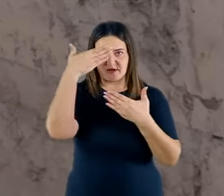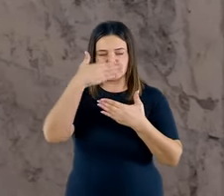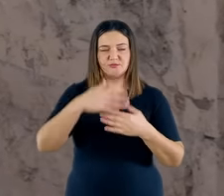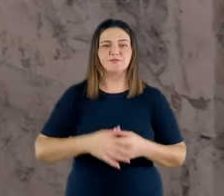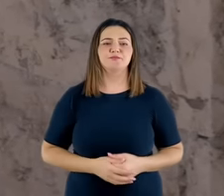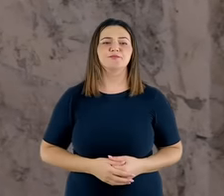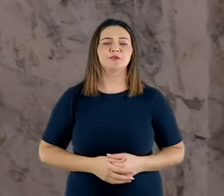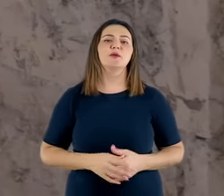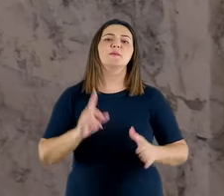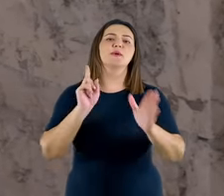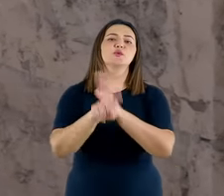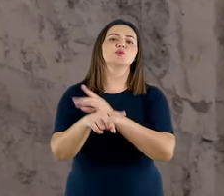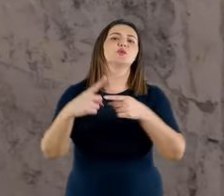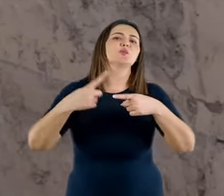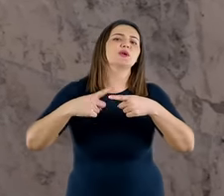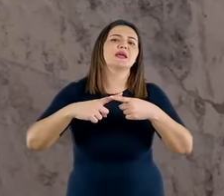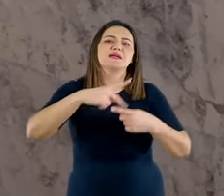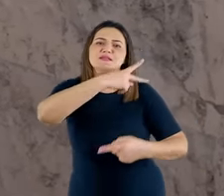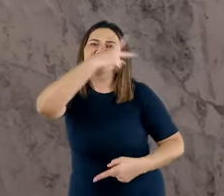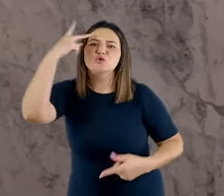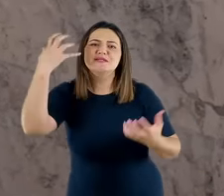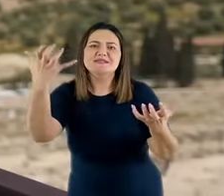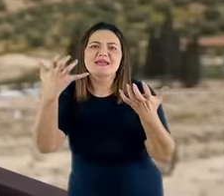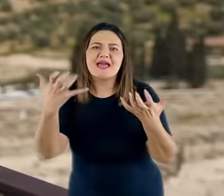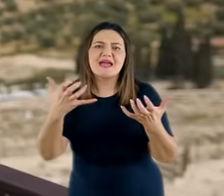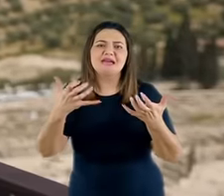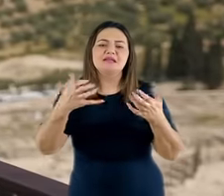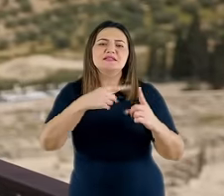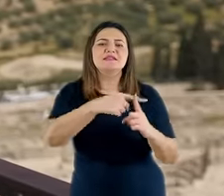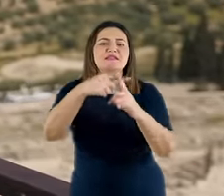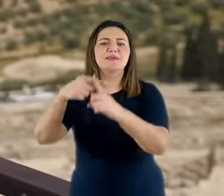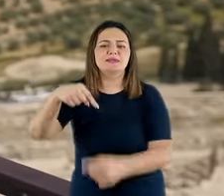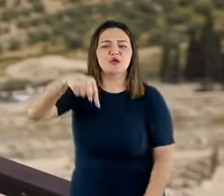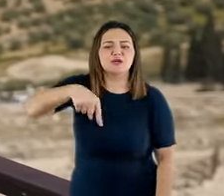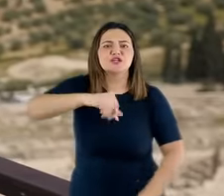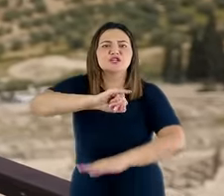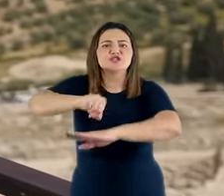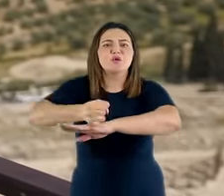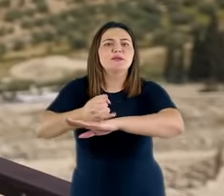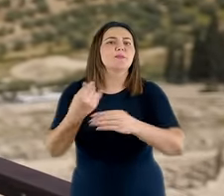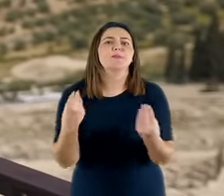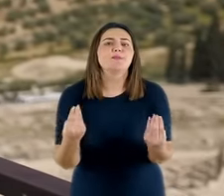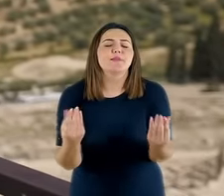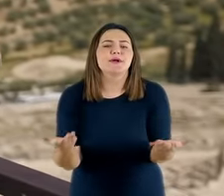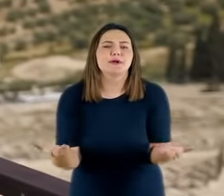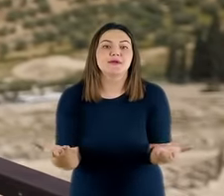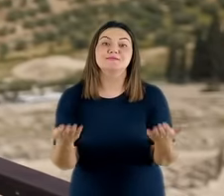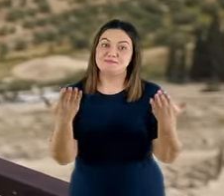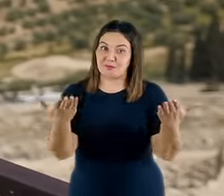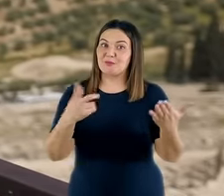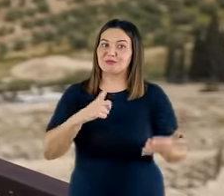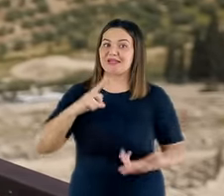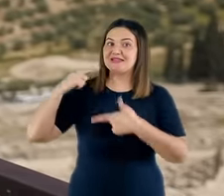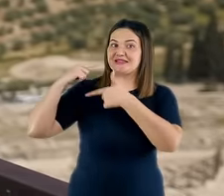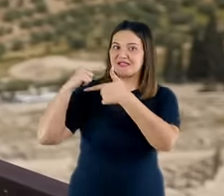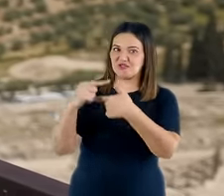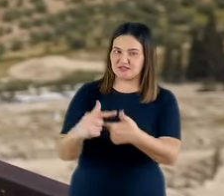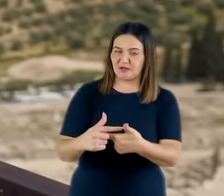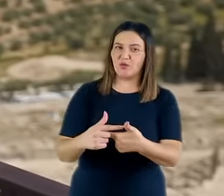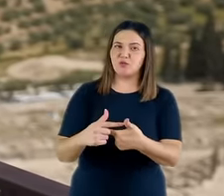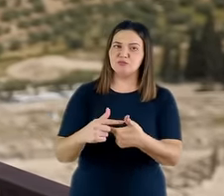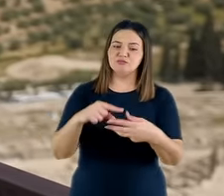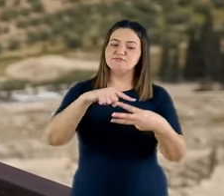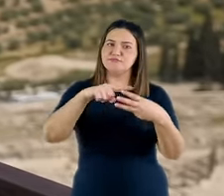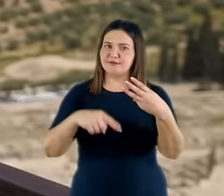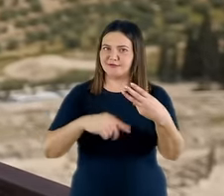as pessoas querem sepultar os seus entes queridos aqui? Ora, simples. Existe uma tradição que permeia as três